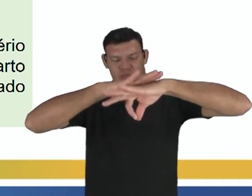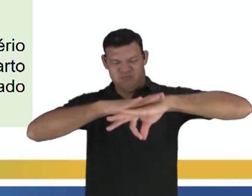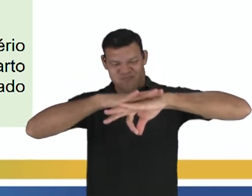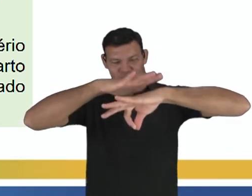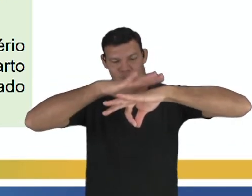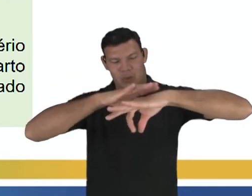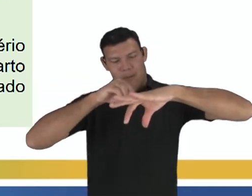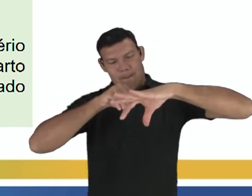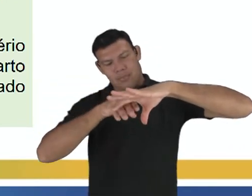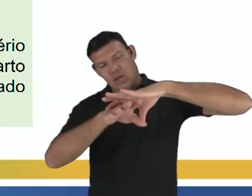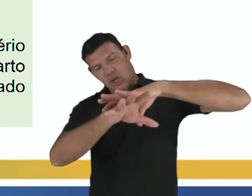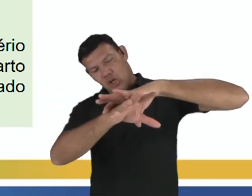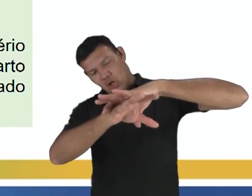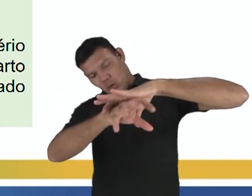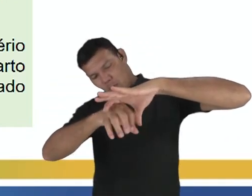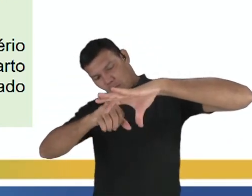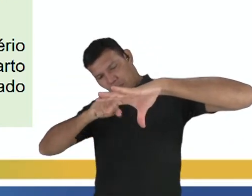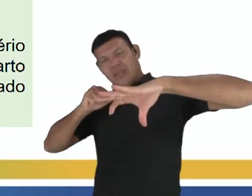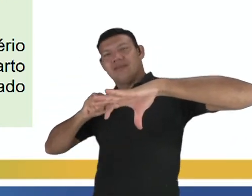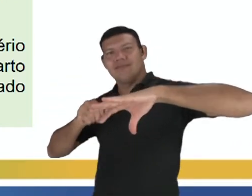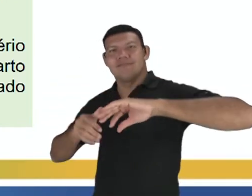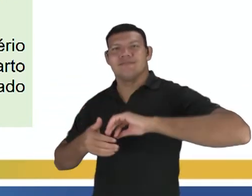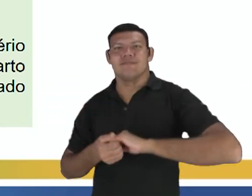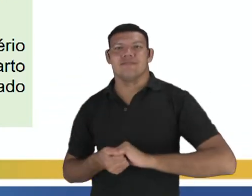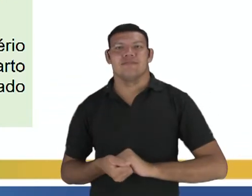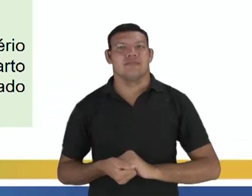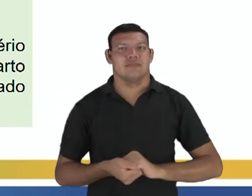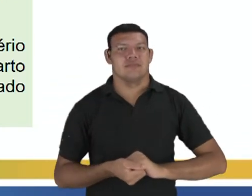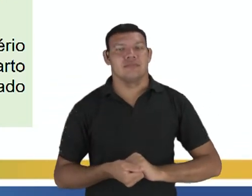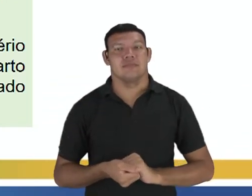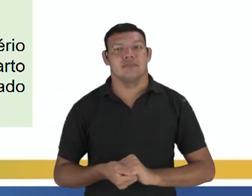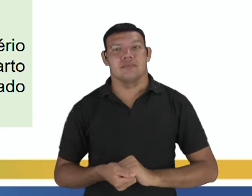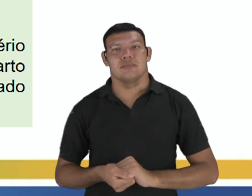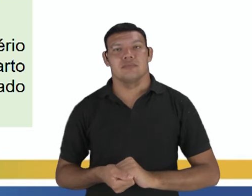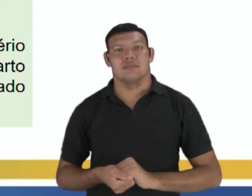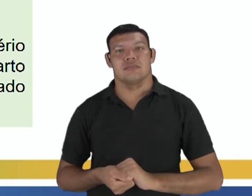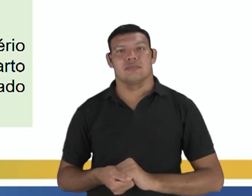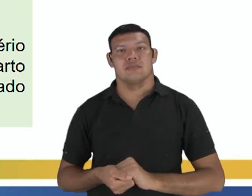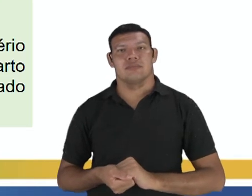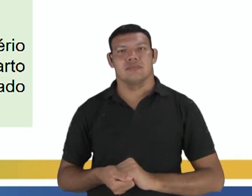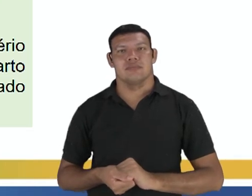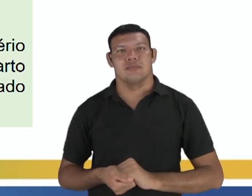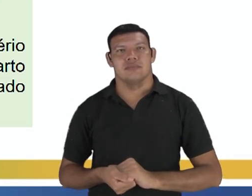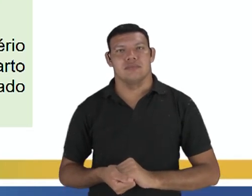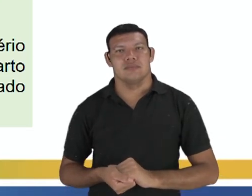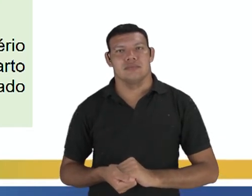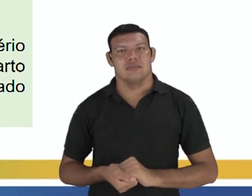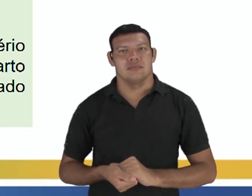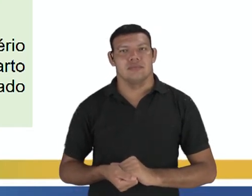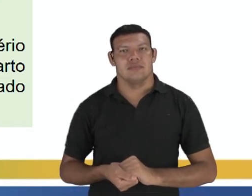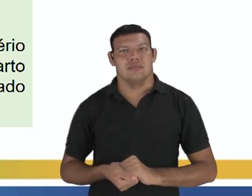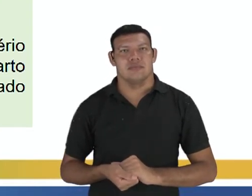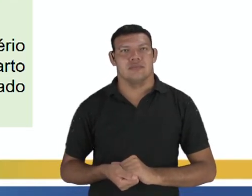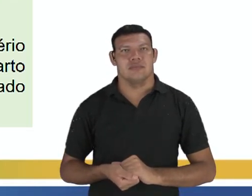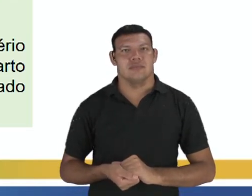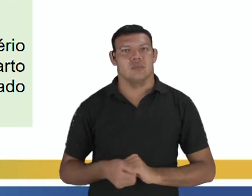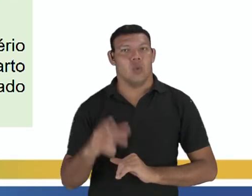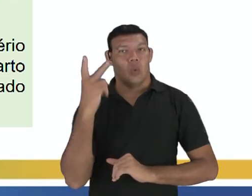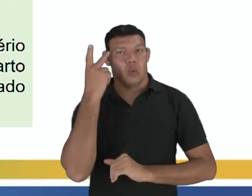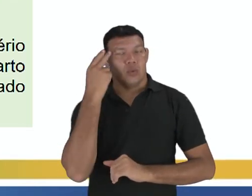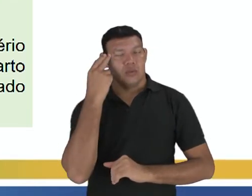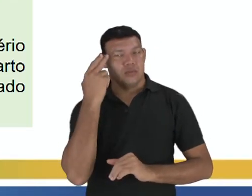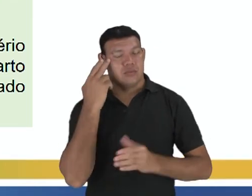terceiros o bebê do útero ele vai passar pela vagina e vai sair para o mundo exterior a Então esse é o parto normal ou parto